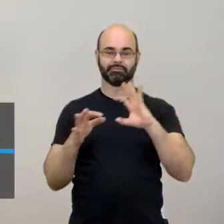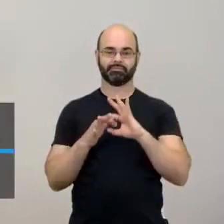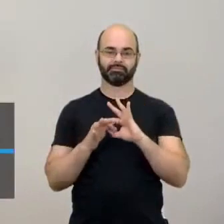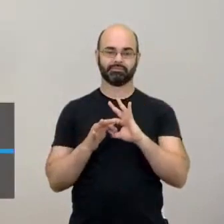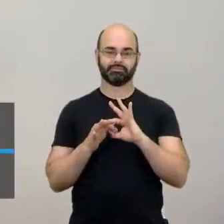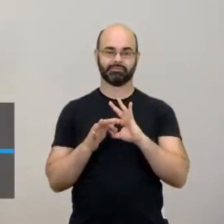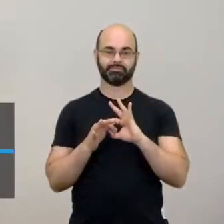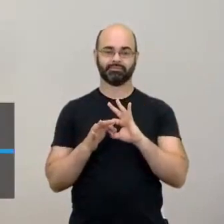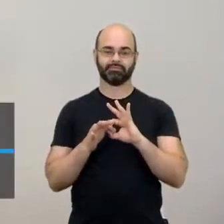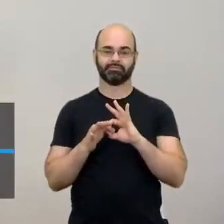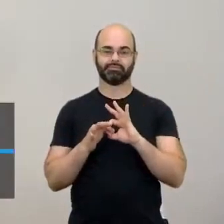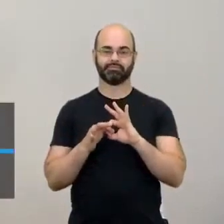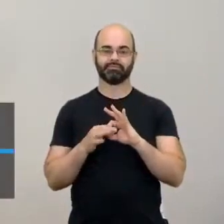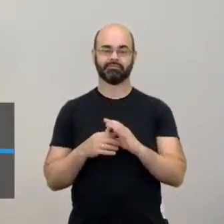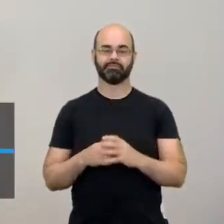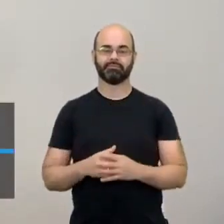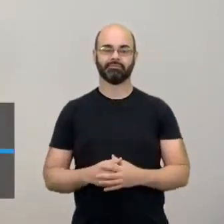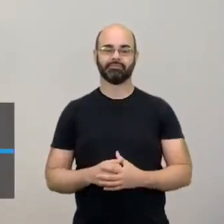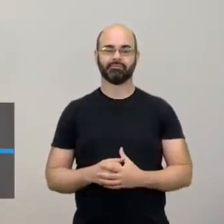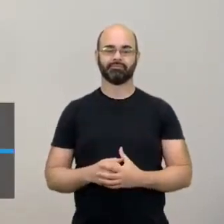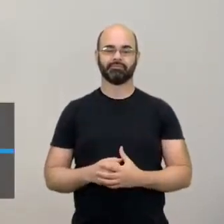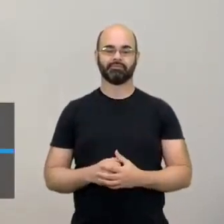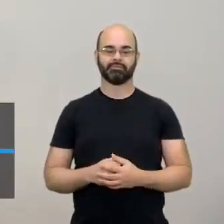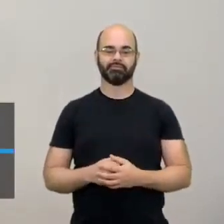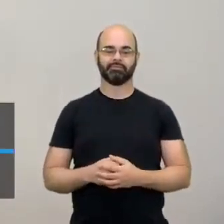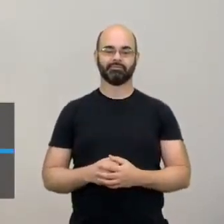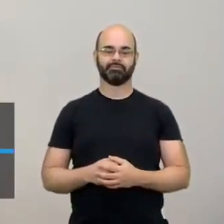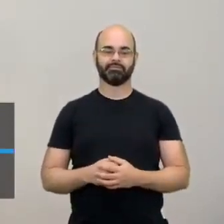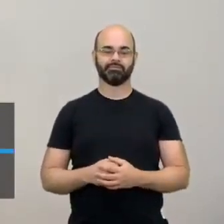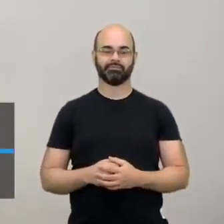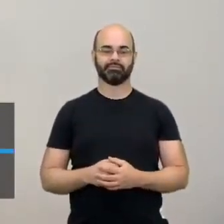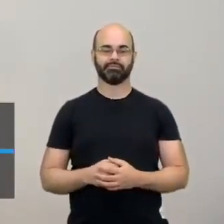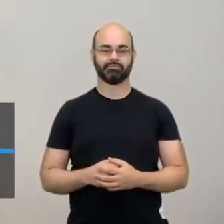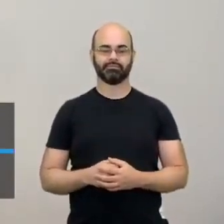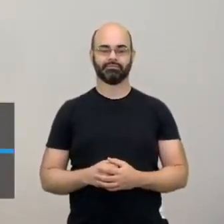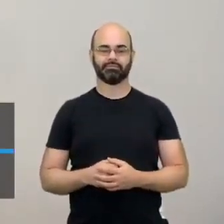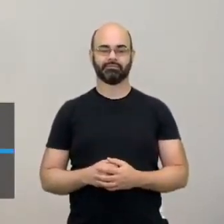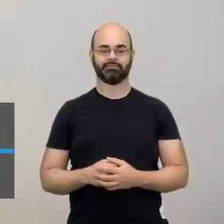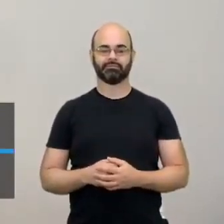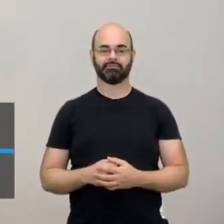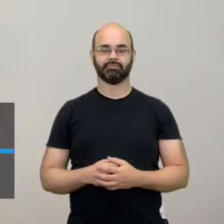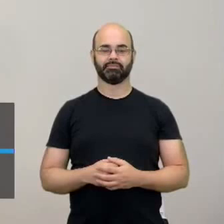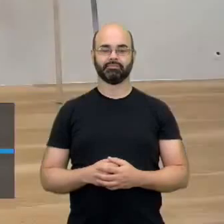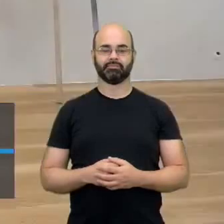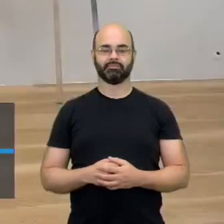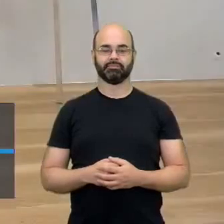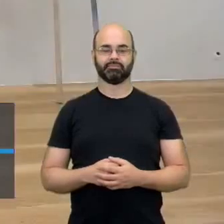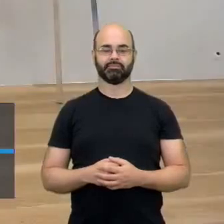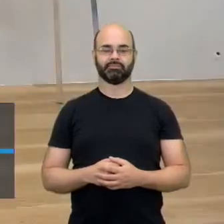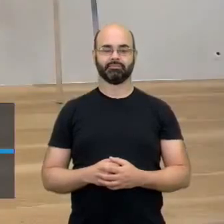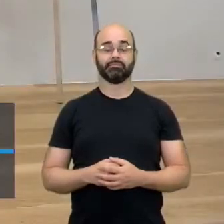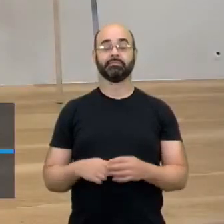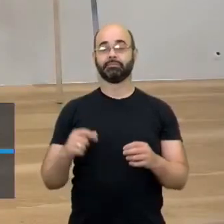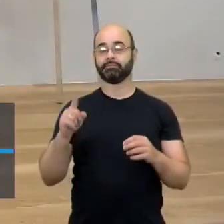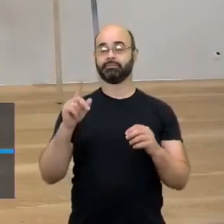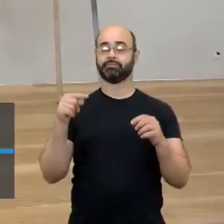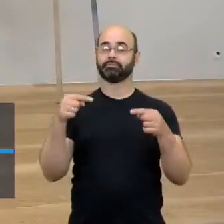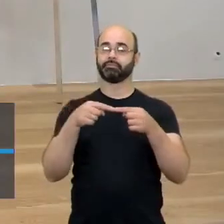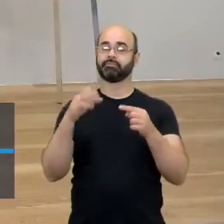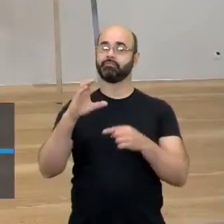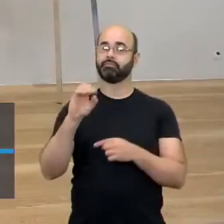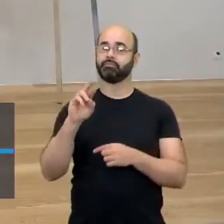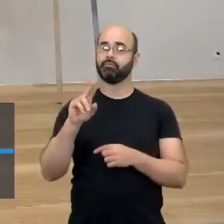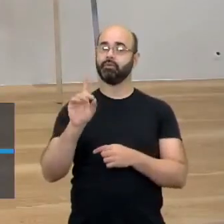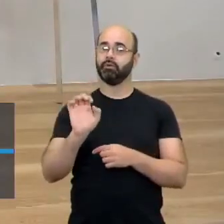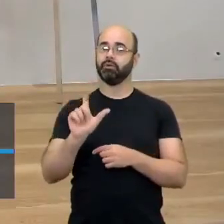agora de uma das possibilidades. A gente trazer a vertente aí do cordel, de repente, Sim. a gente